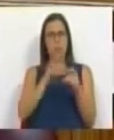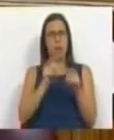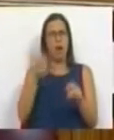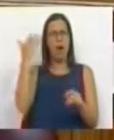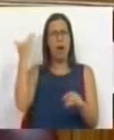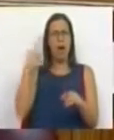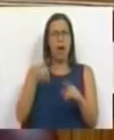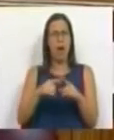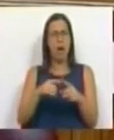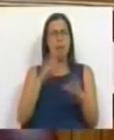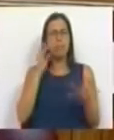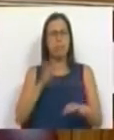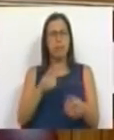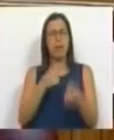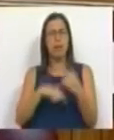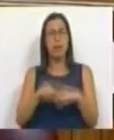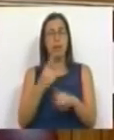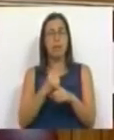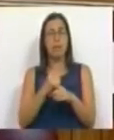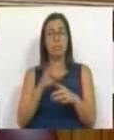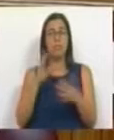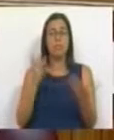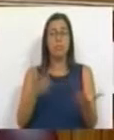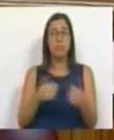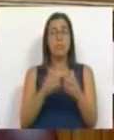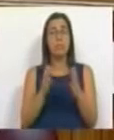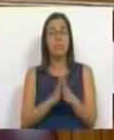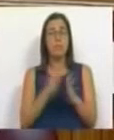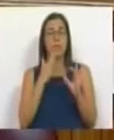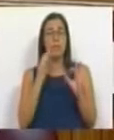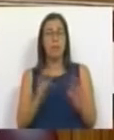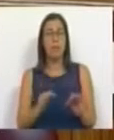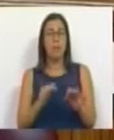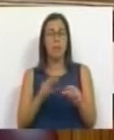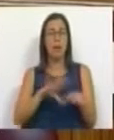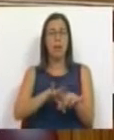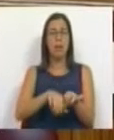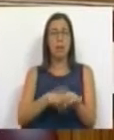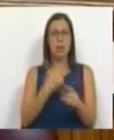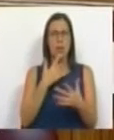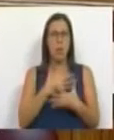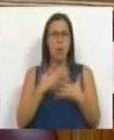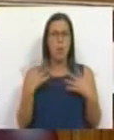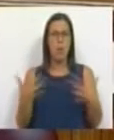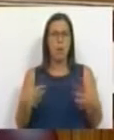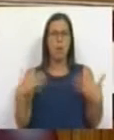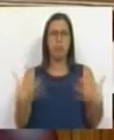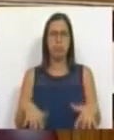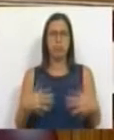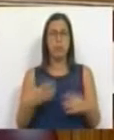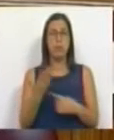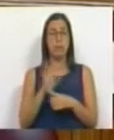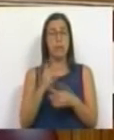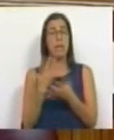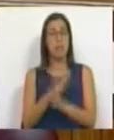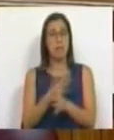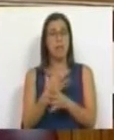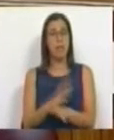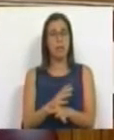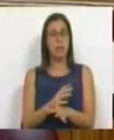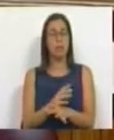atrás, mas também catástrofes acidentais ou não, mas em todo o caso, grandes tragédias de dimensão muito considerável, foi o caso dos